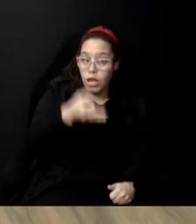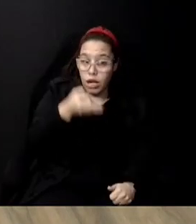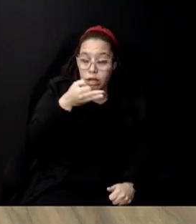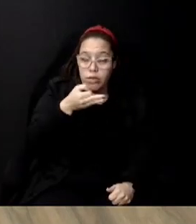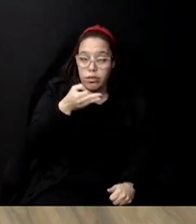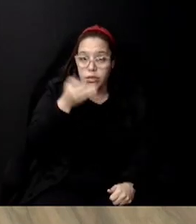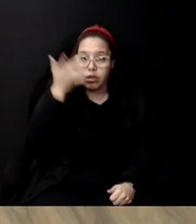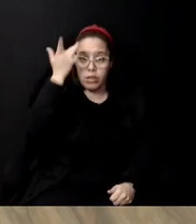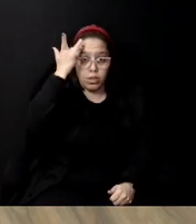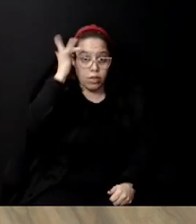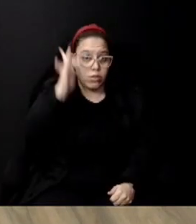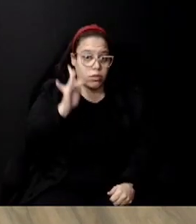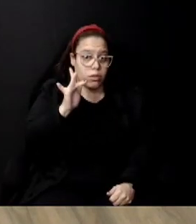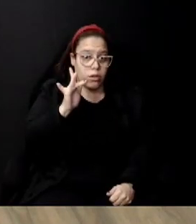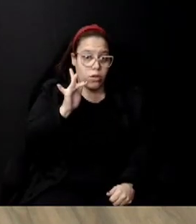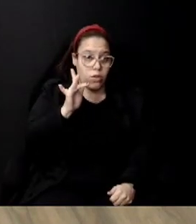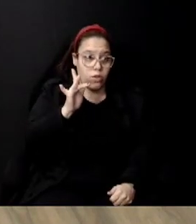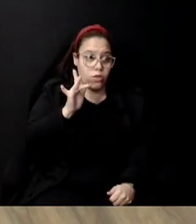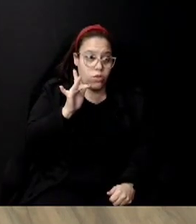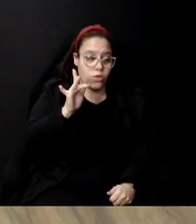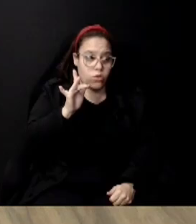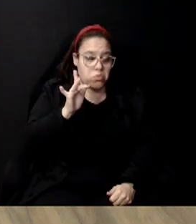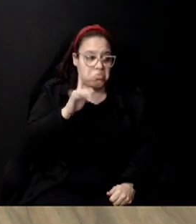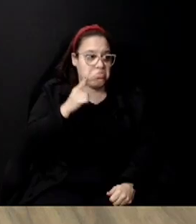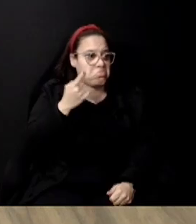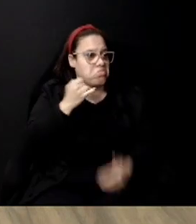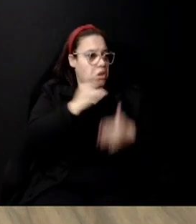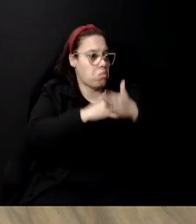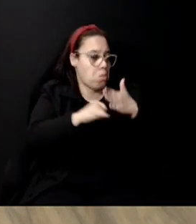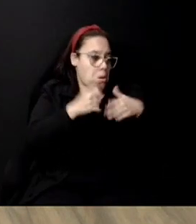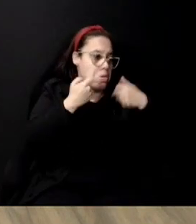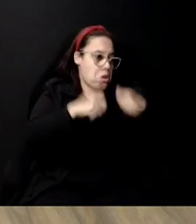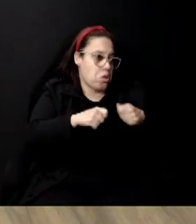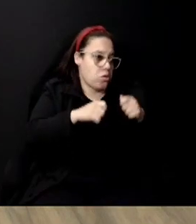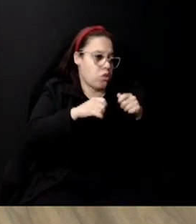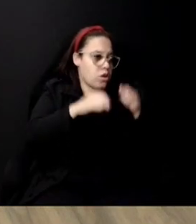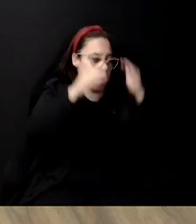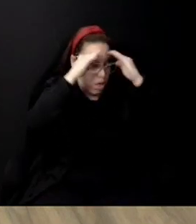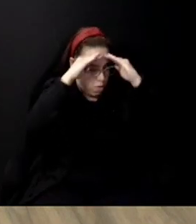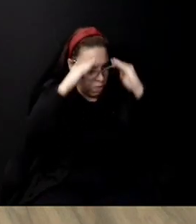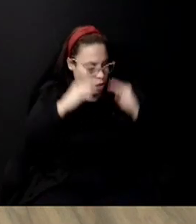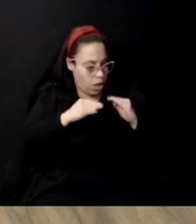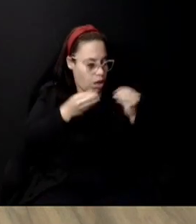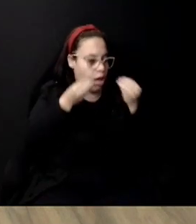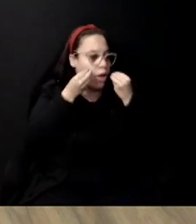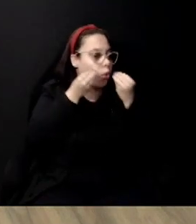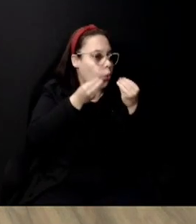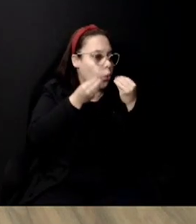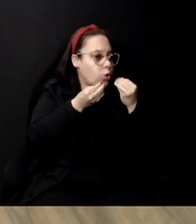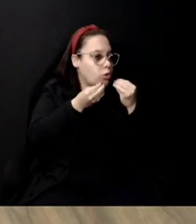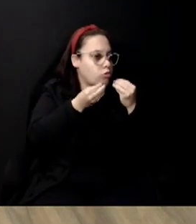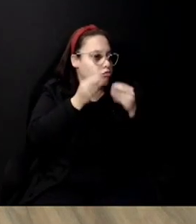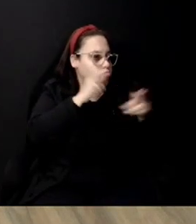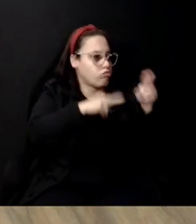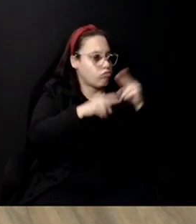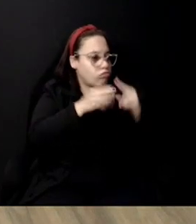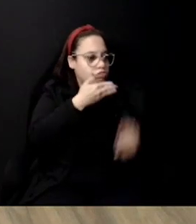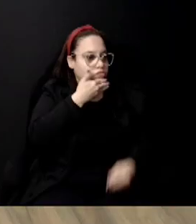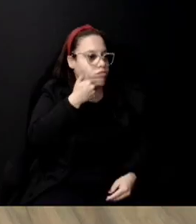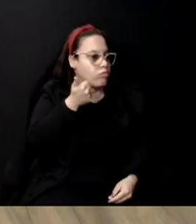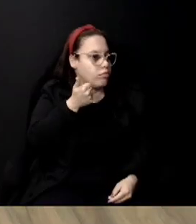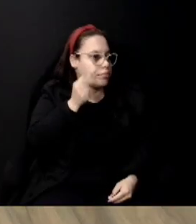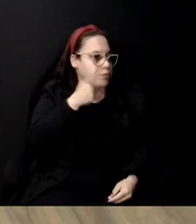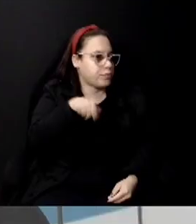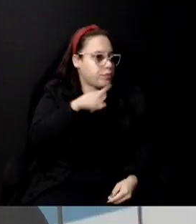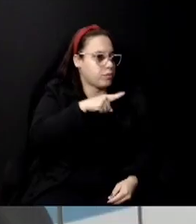de alguns órgãos. Eu gostaria que o senhor explicasse um pouco mais para o público como é que a gente pode visualizar melhor esse cenário.